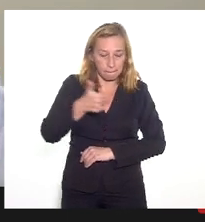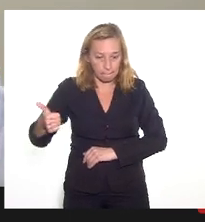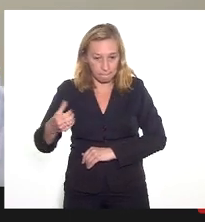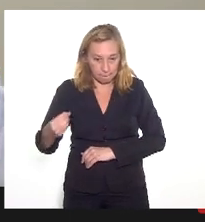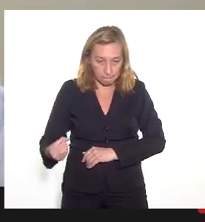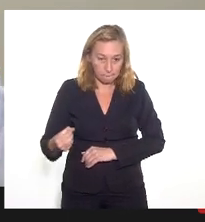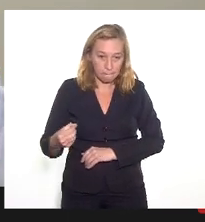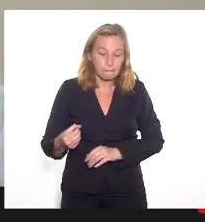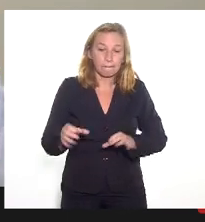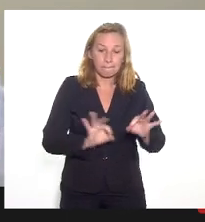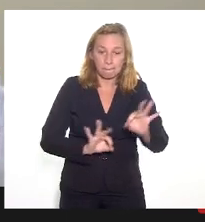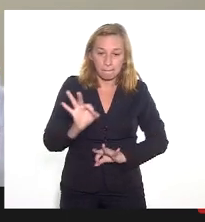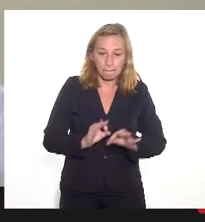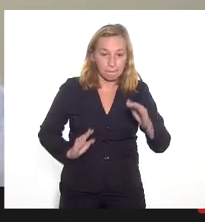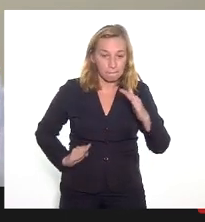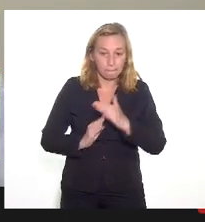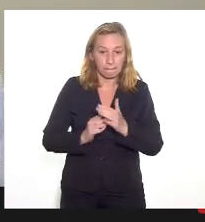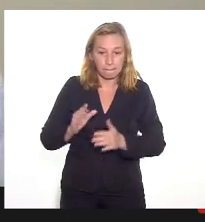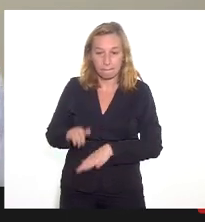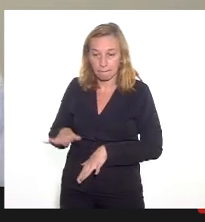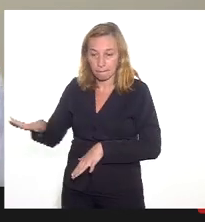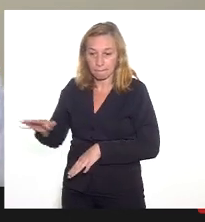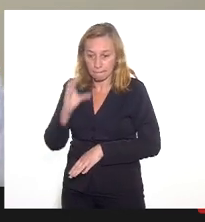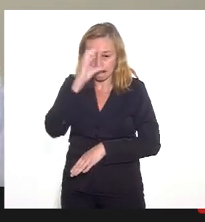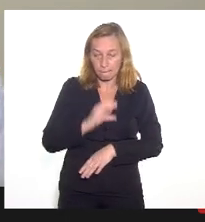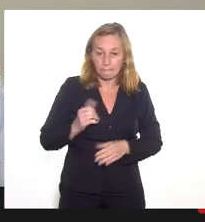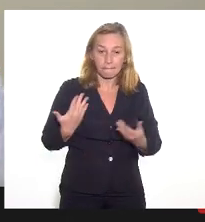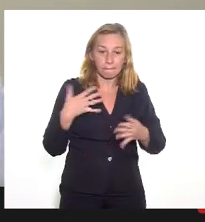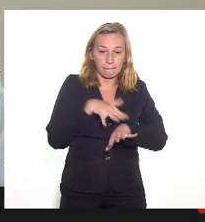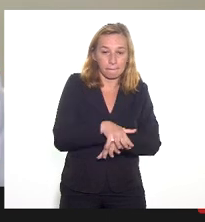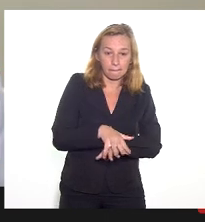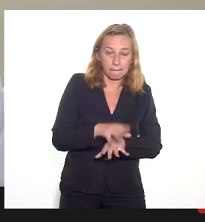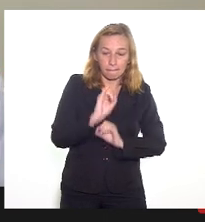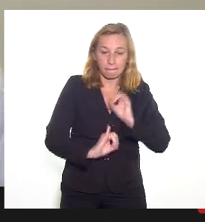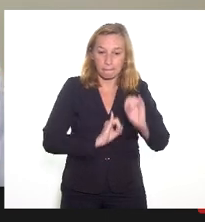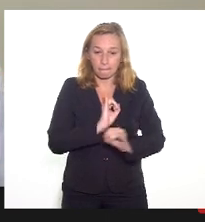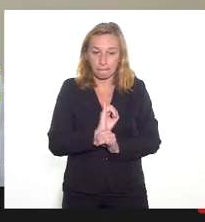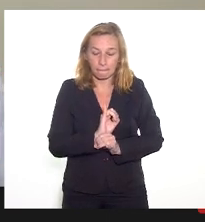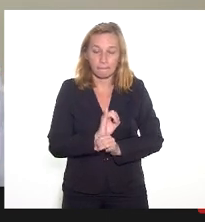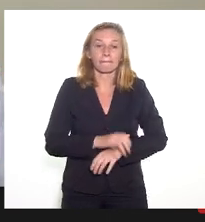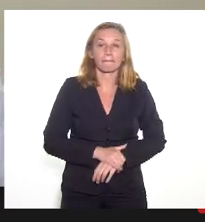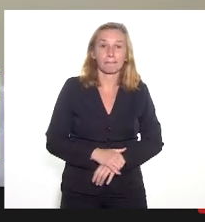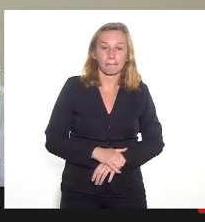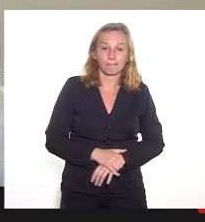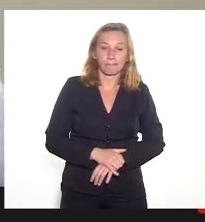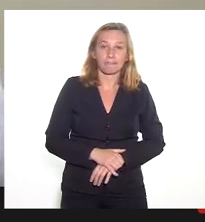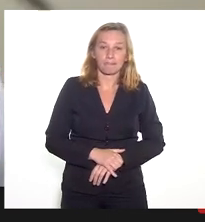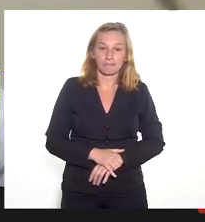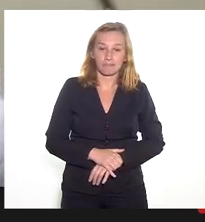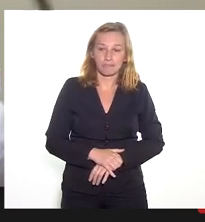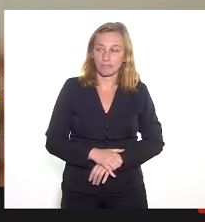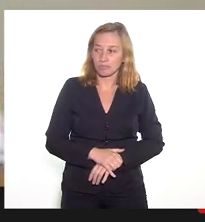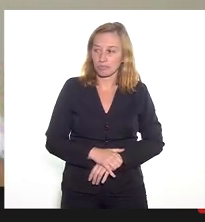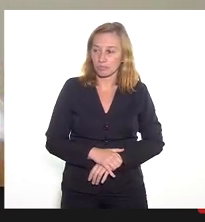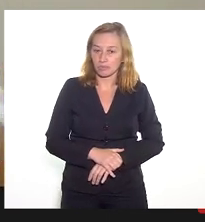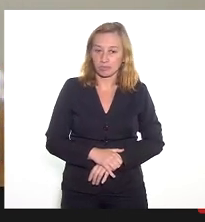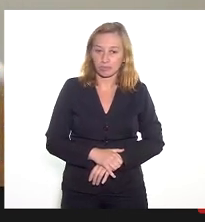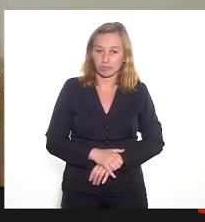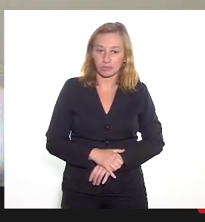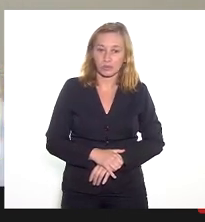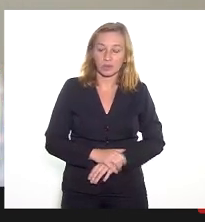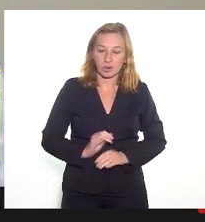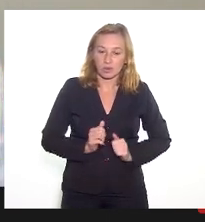Metas Favela Cidadã, que tem como um dos eixos a inclusão digital nos territórios periféricos e, portanto, isso passa a ser uma agenda também a ser